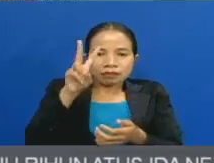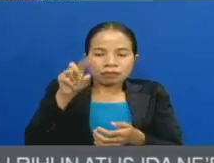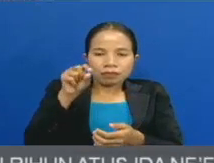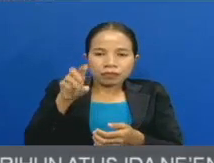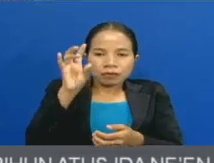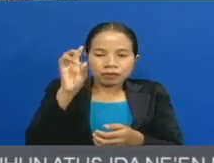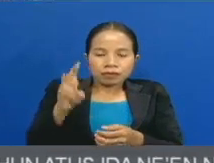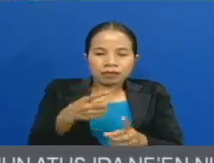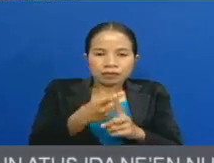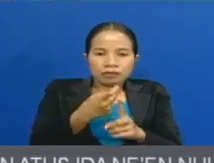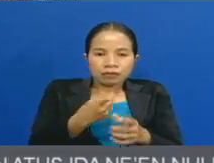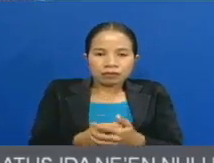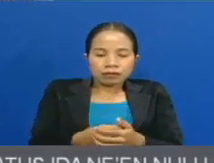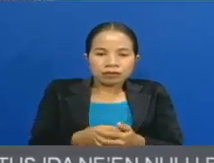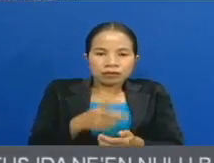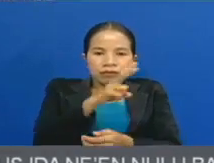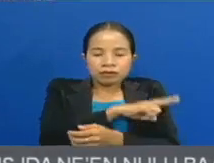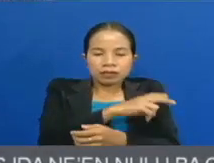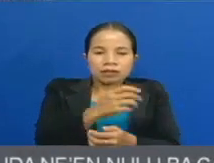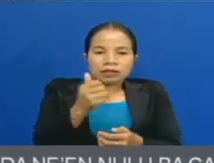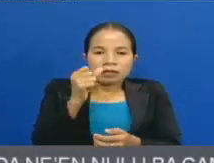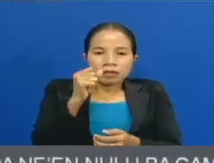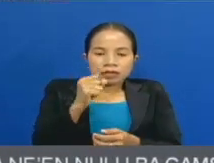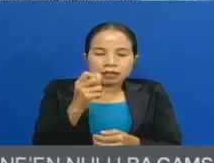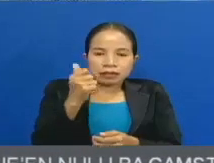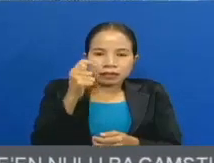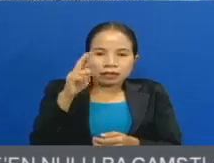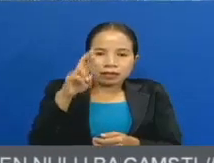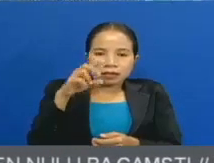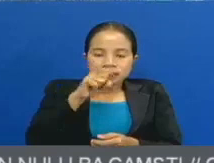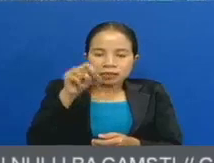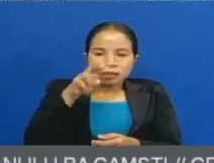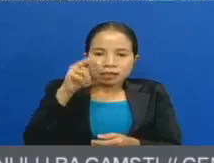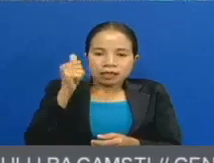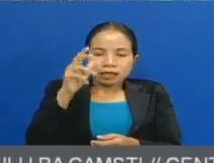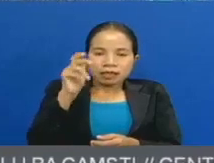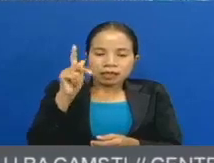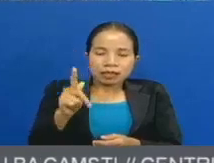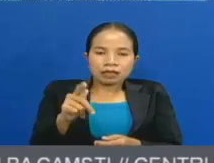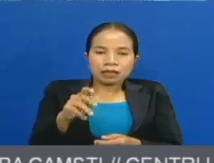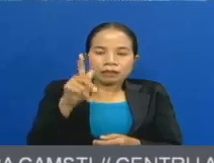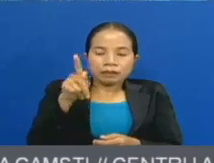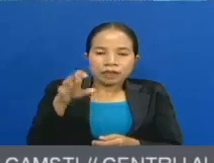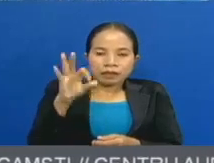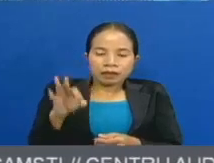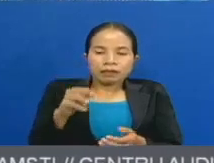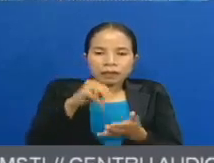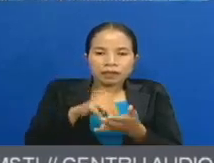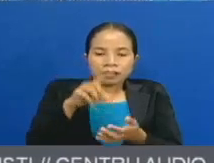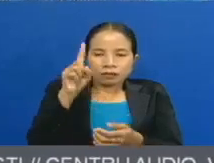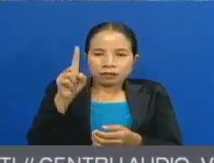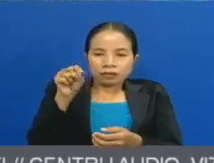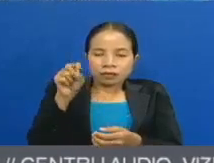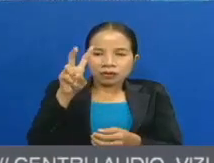hito, composto Rússia vacina AstraZeneca milhão ida ponto lima, no Pfizer milhão ida ponto rua. Se te